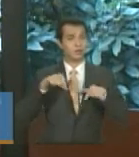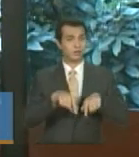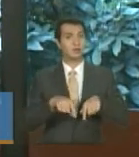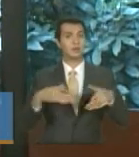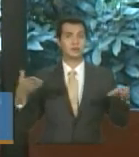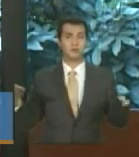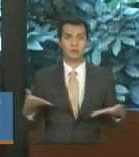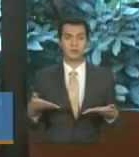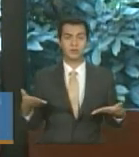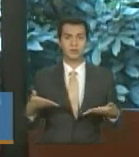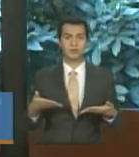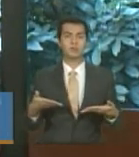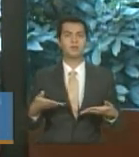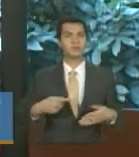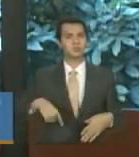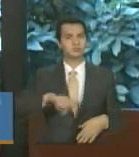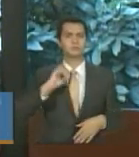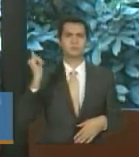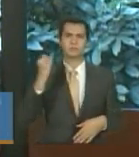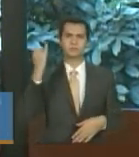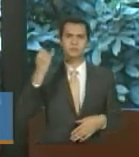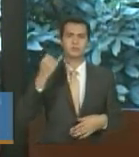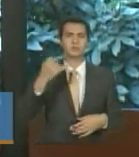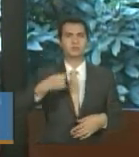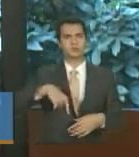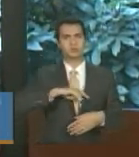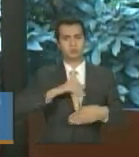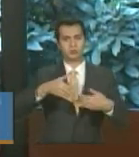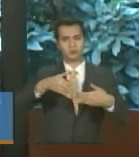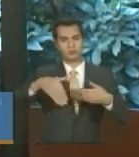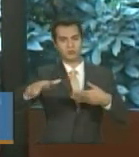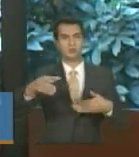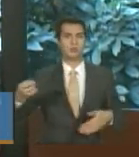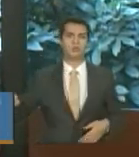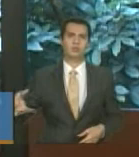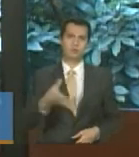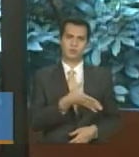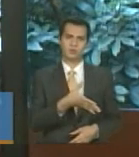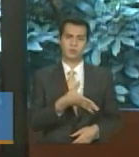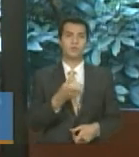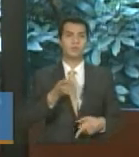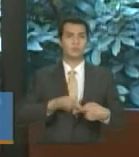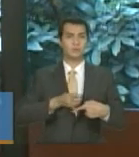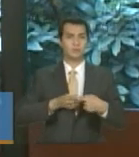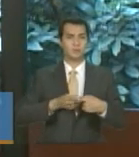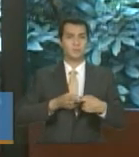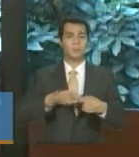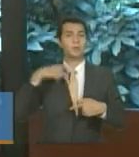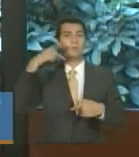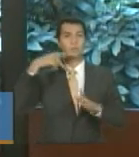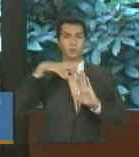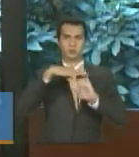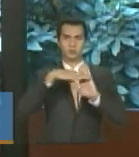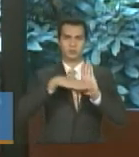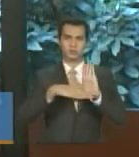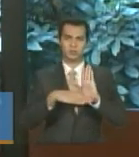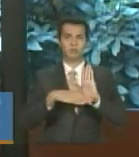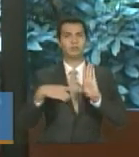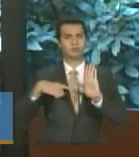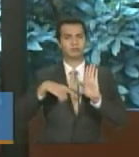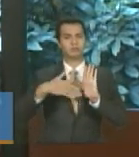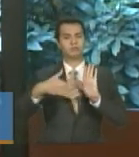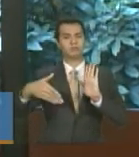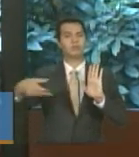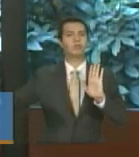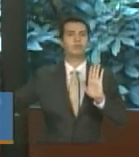na medida em que a gente tem um cenário novo dentro da política pública de assistência social que privilegia